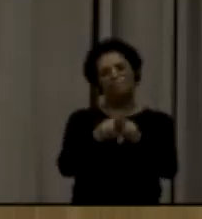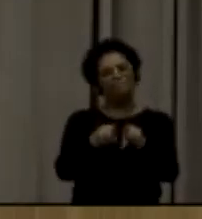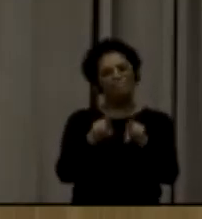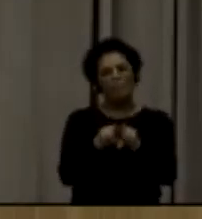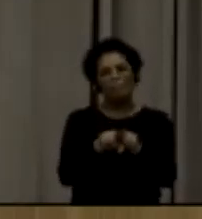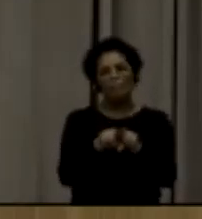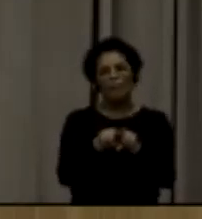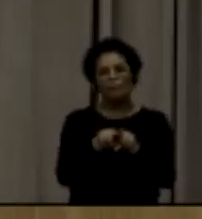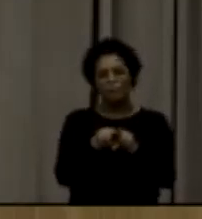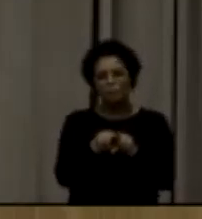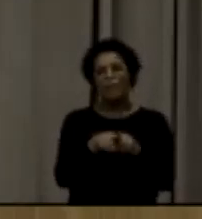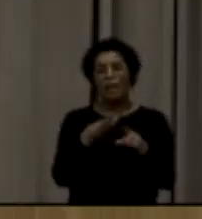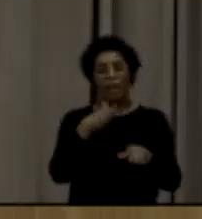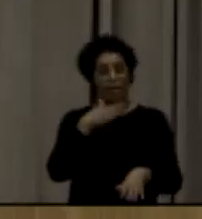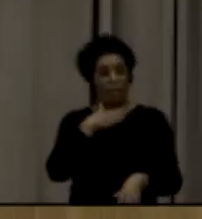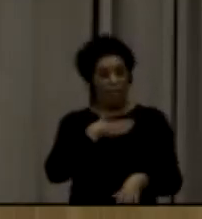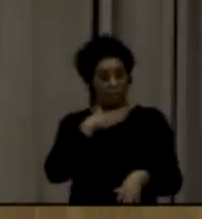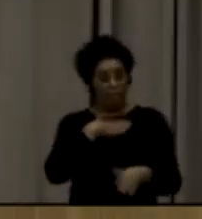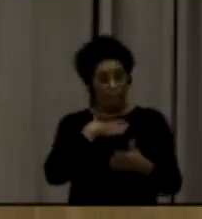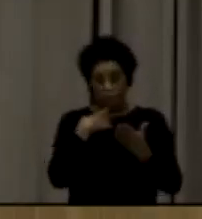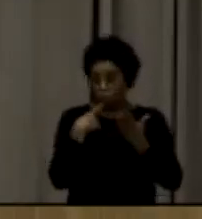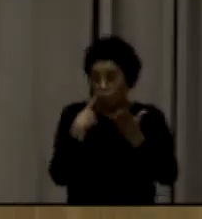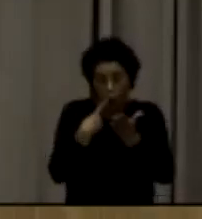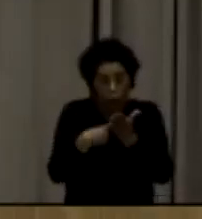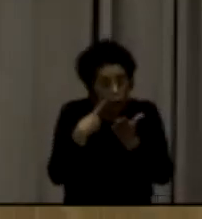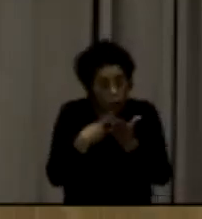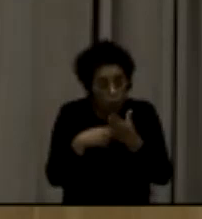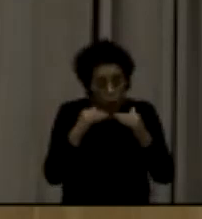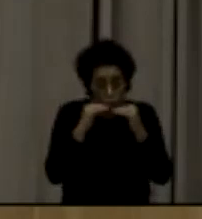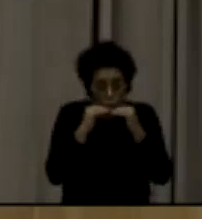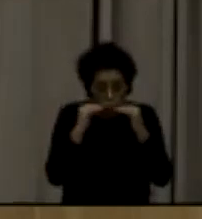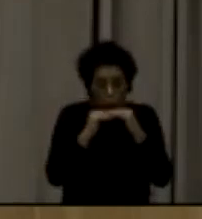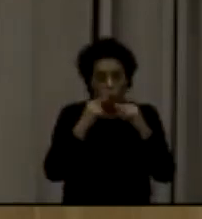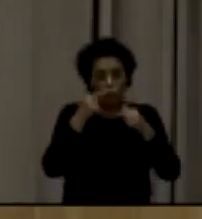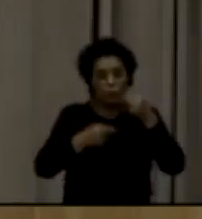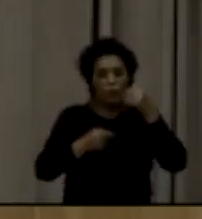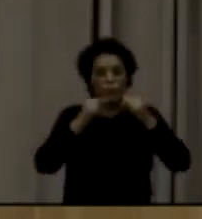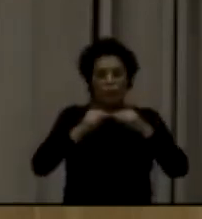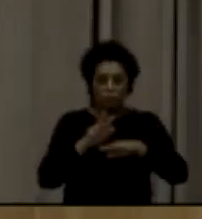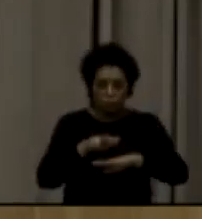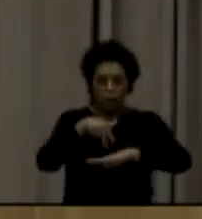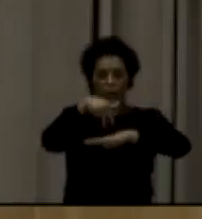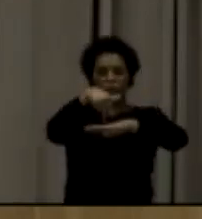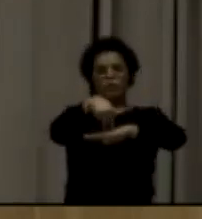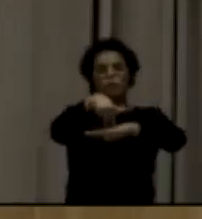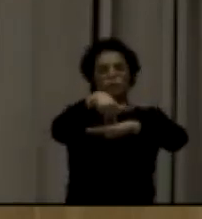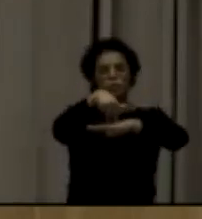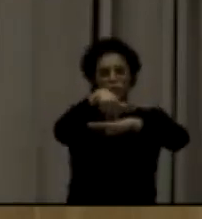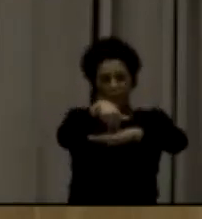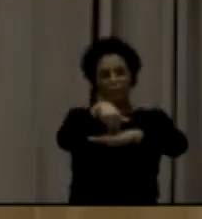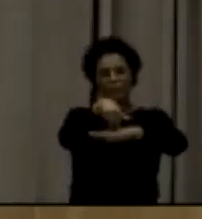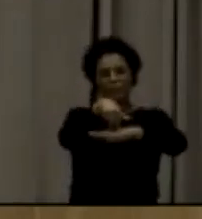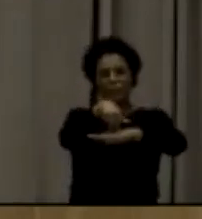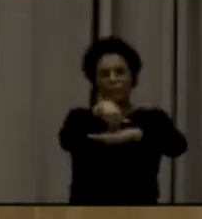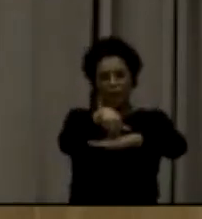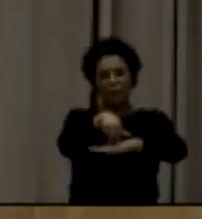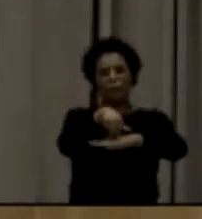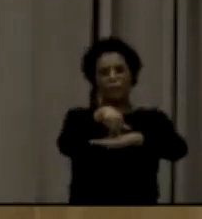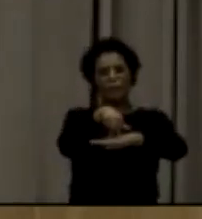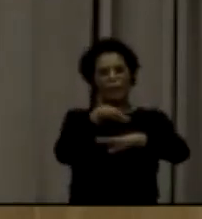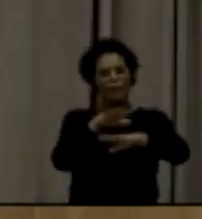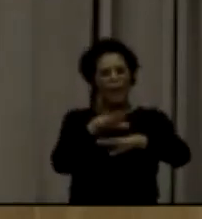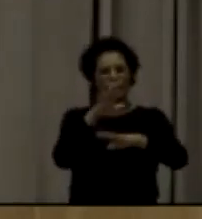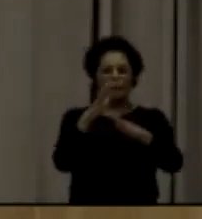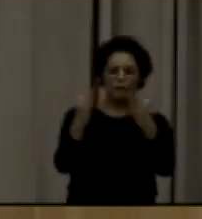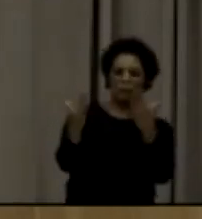enfim. Eu, inclusive, estou de acordo com a política de uma frente ampla, né? Isso que você chama aqui, frente única, que é